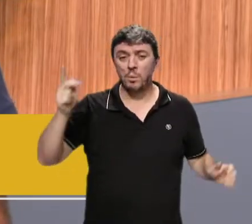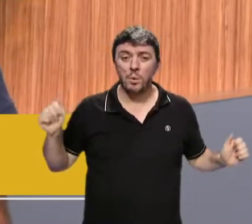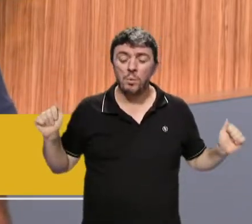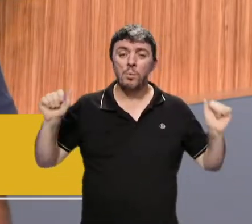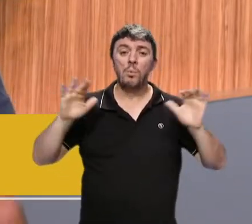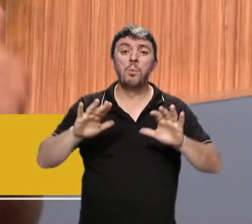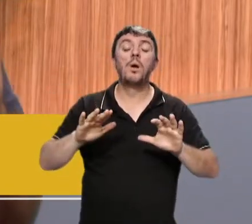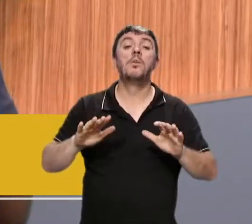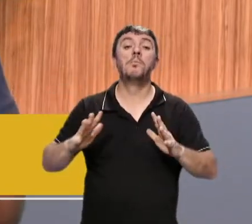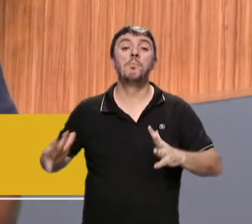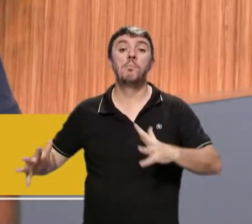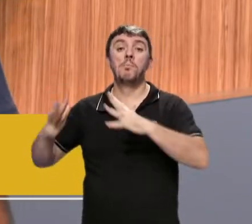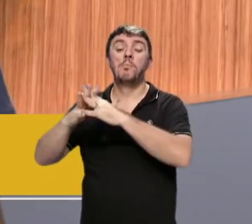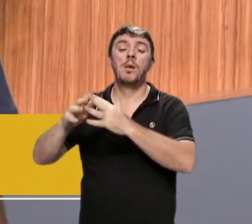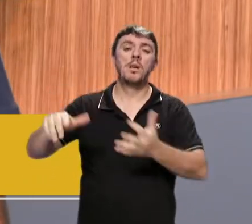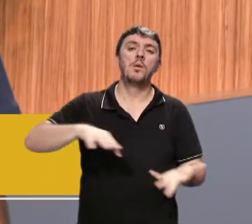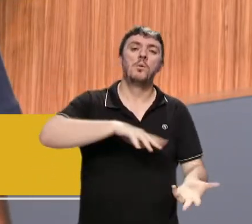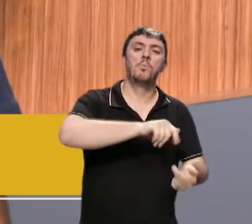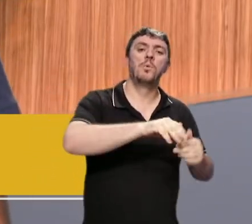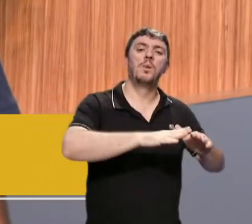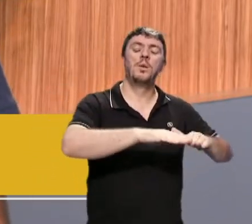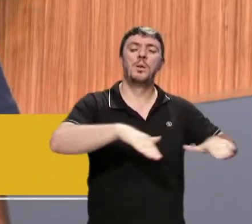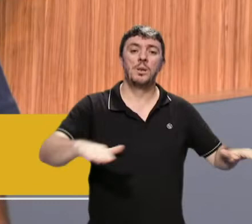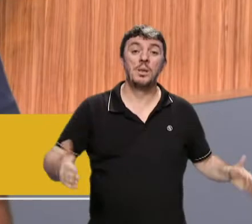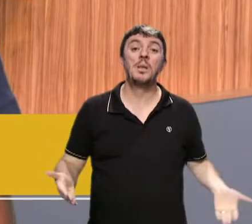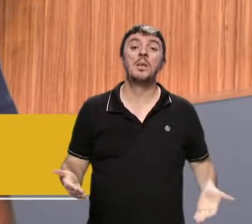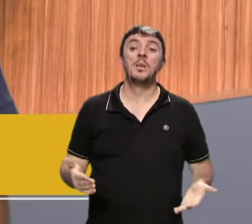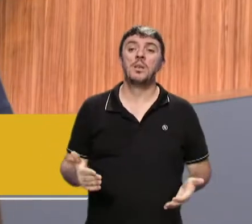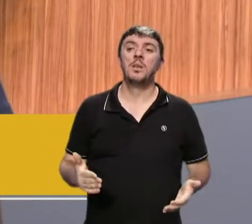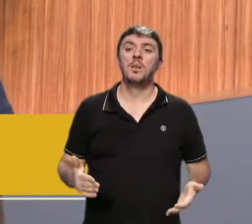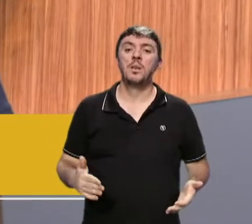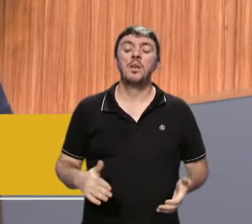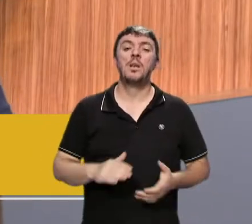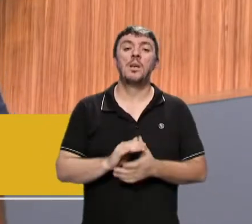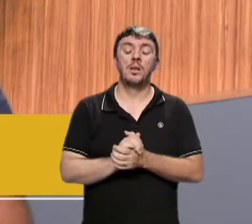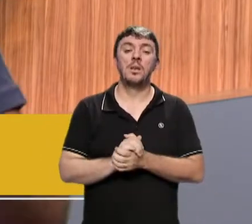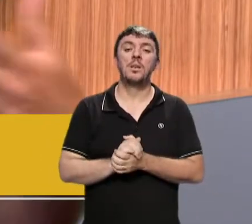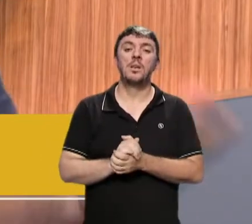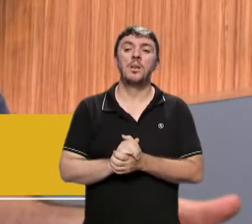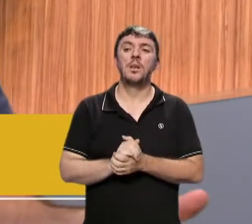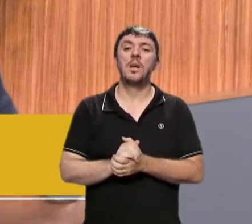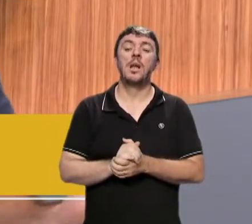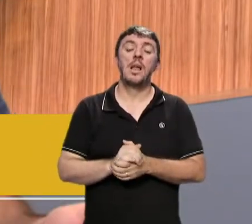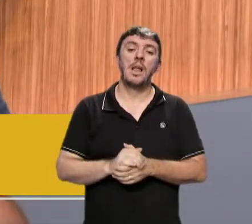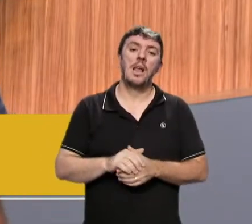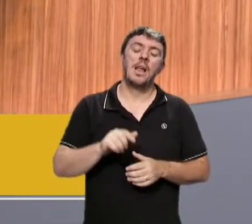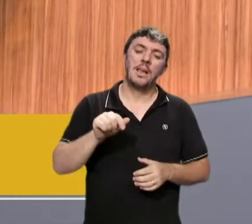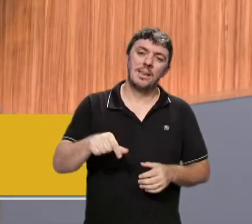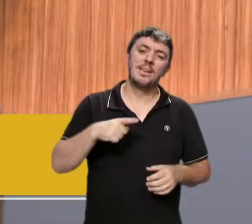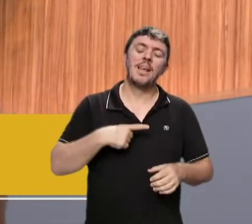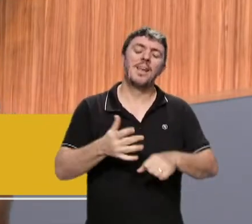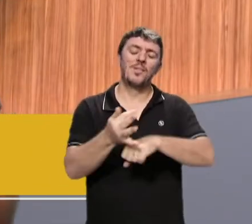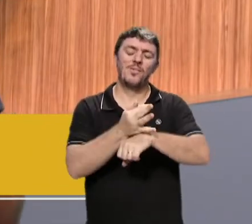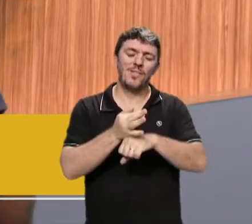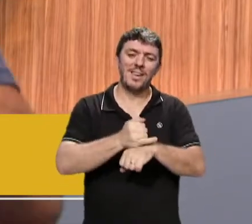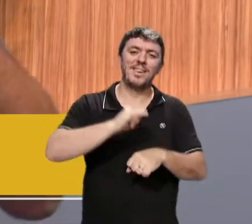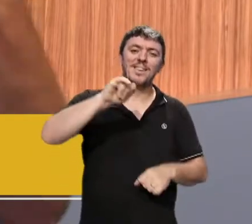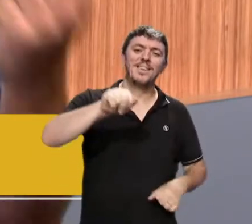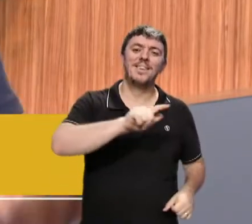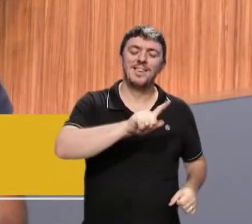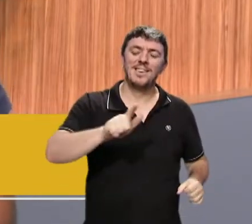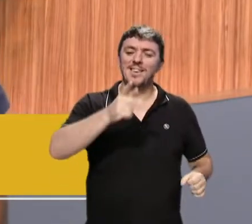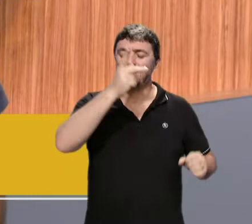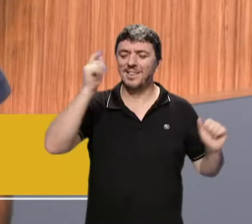dois espaços, superando os 62 mil registrados no mês anterior. É claro que teve o recesso escolar, né?